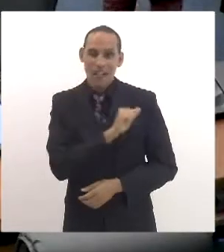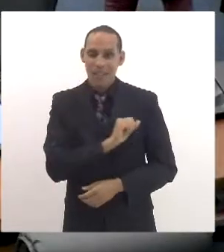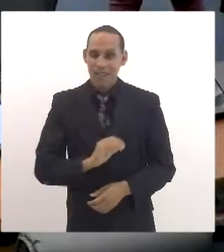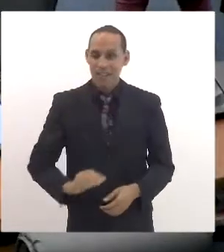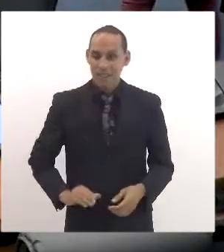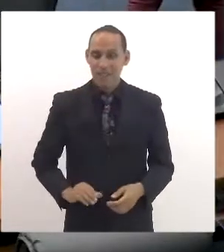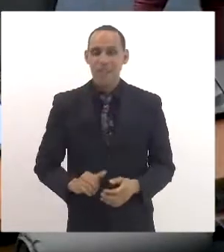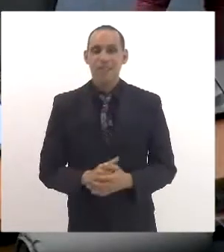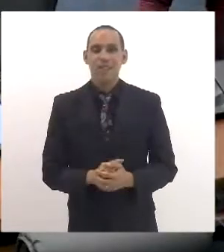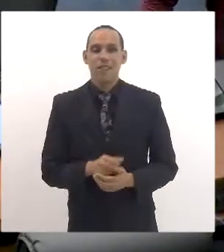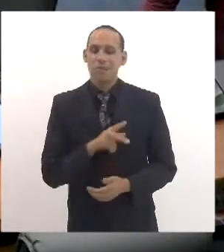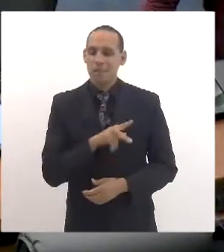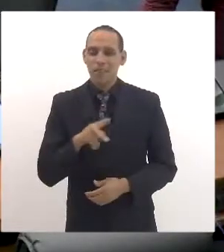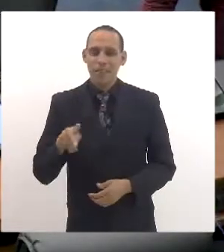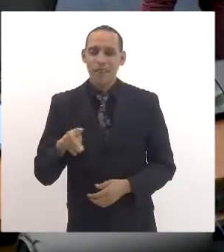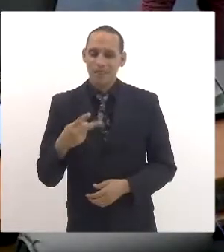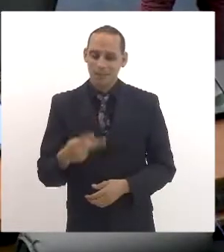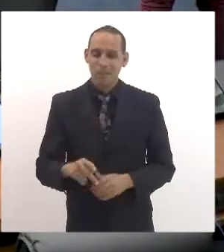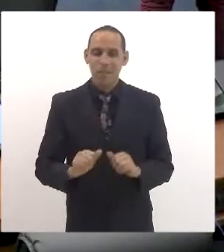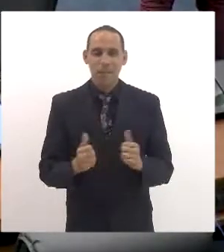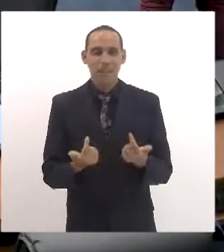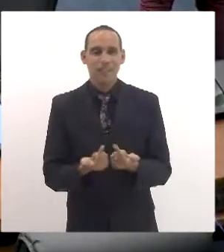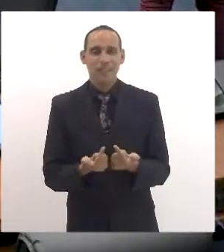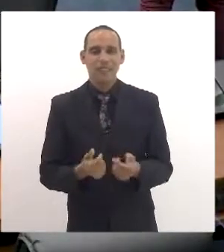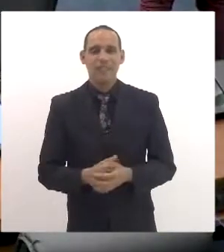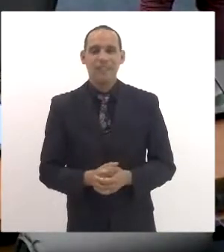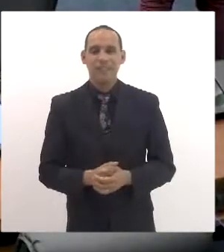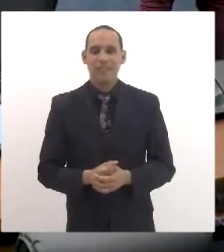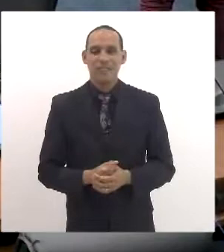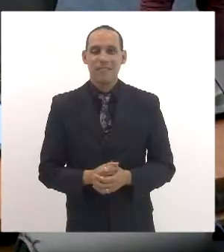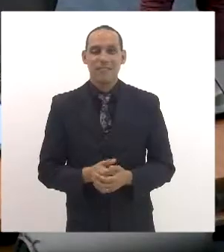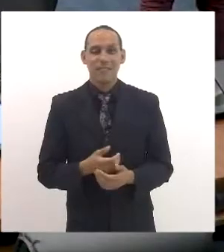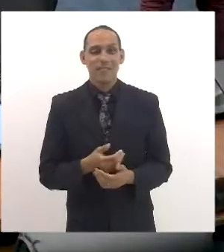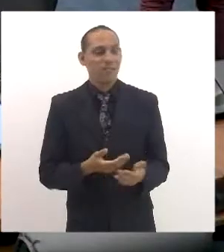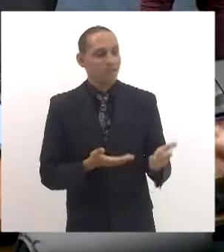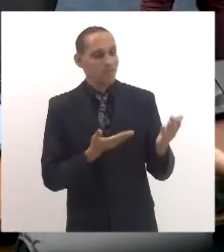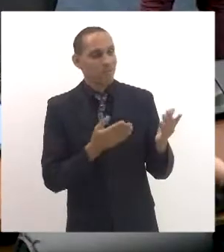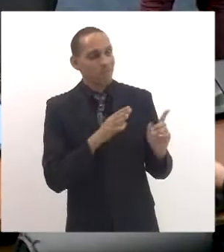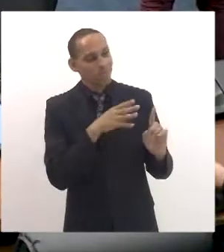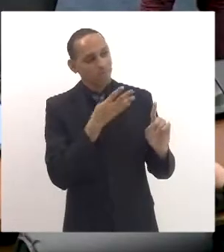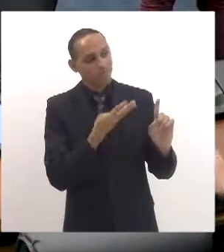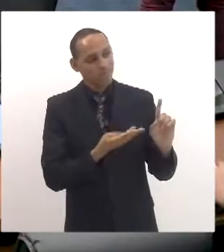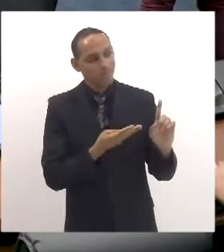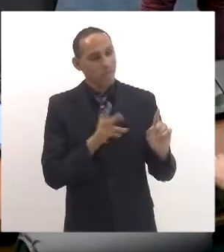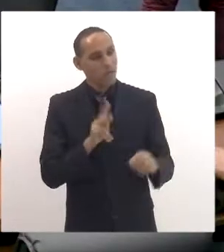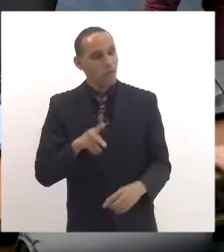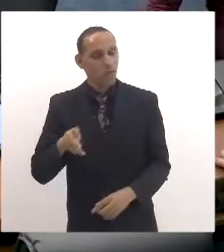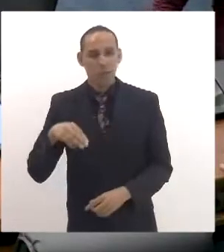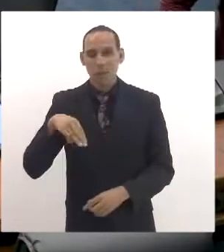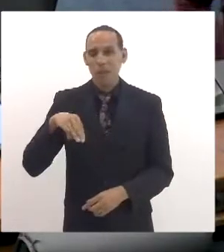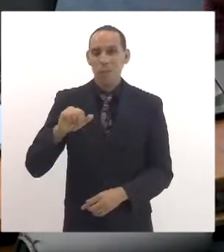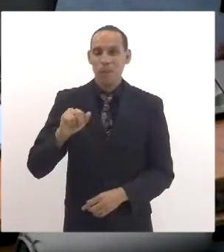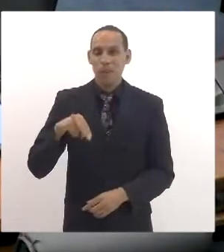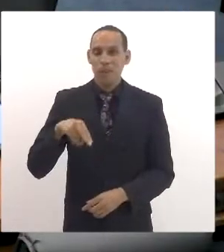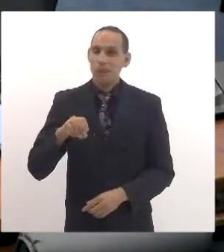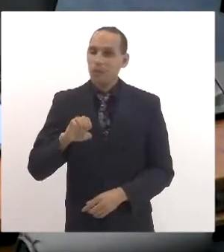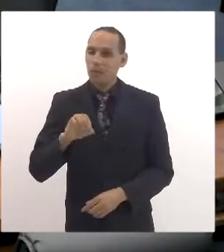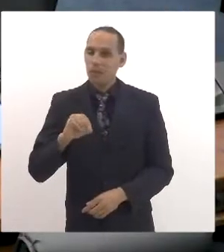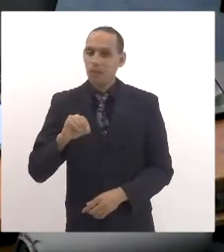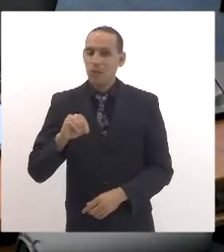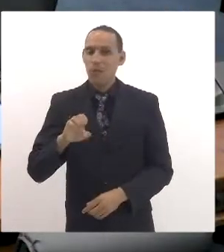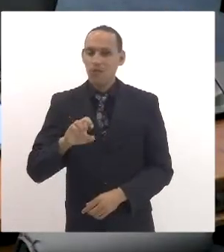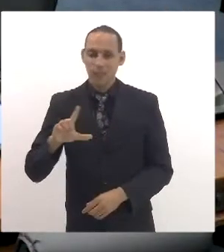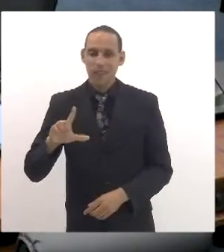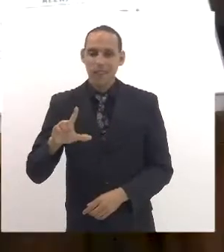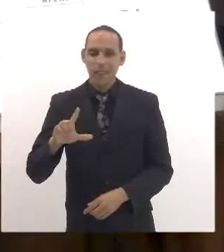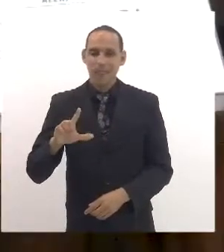Siciliano, presidente dessa casa. Obrigado. Nosso querido homenageado de hoje, professor Manuel Heitor.